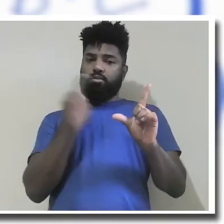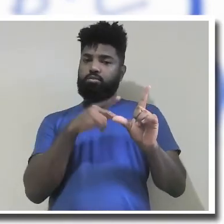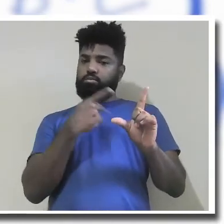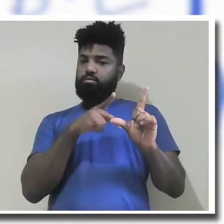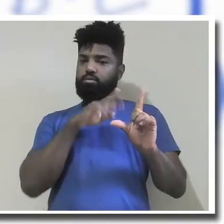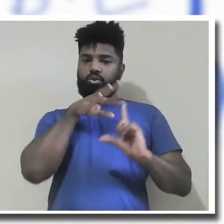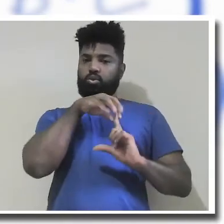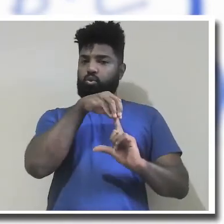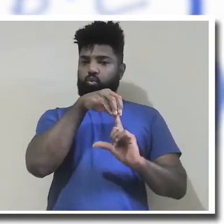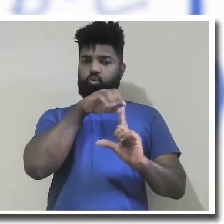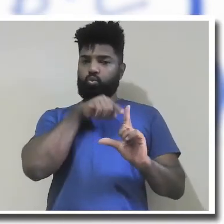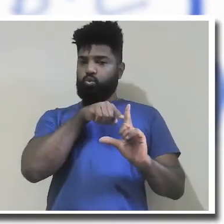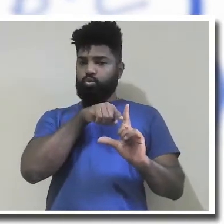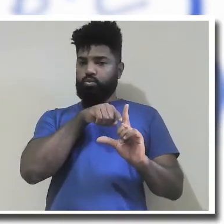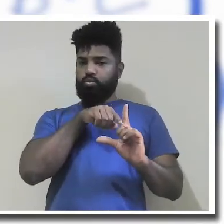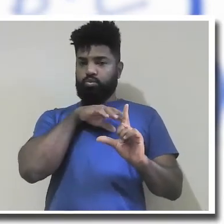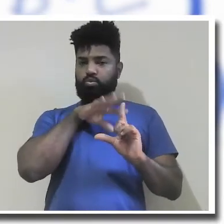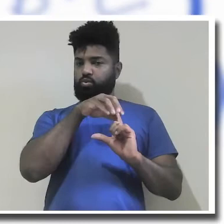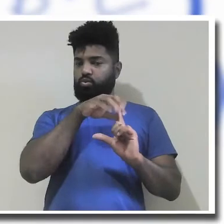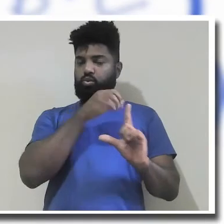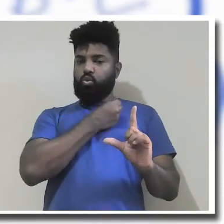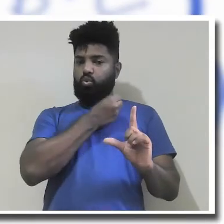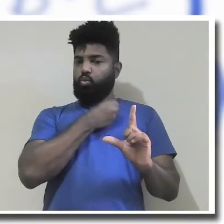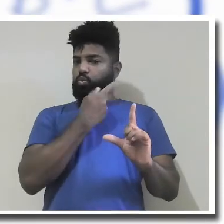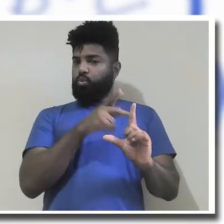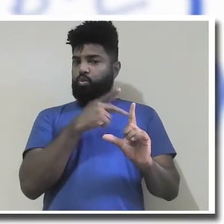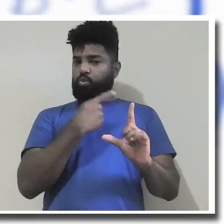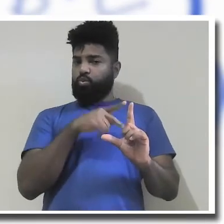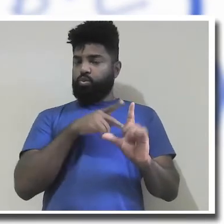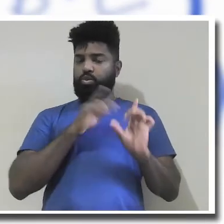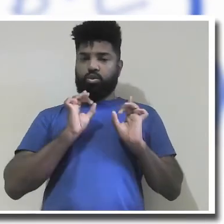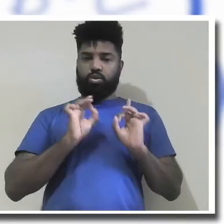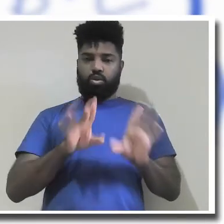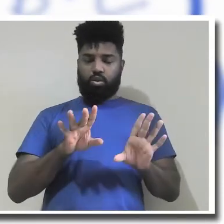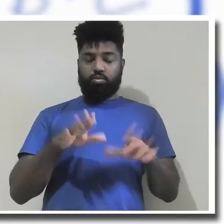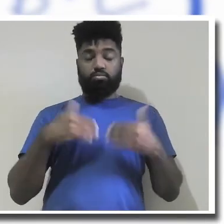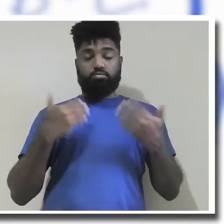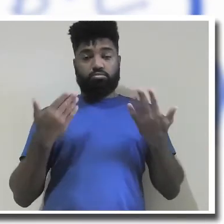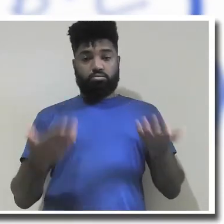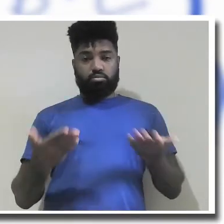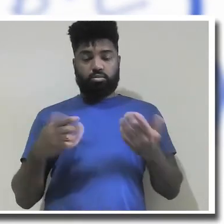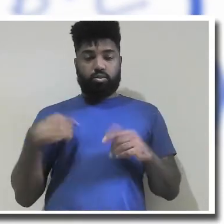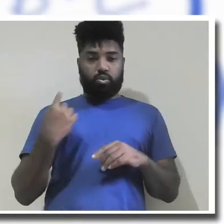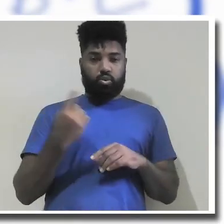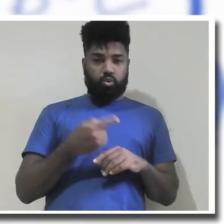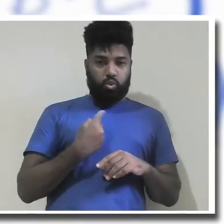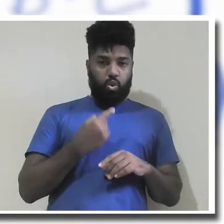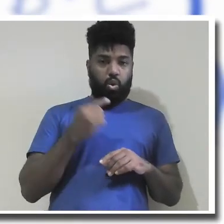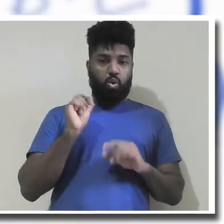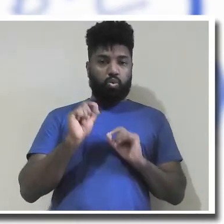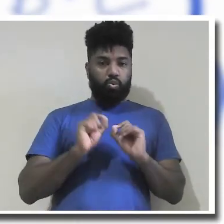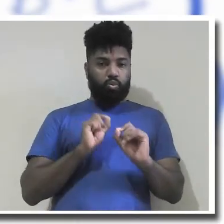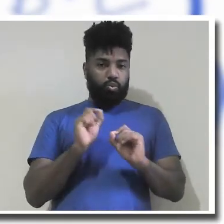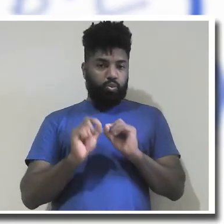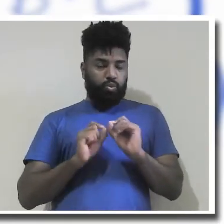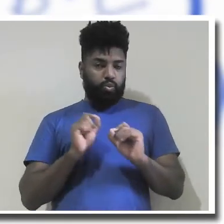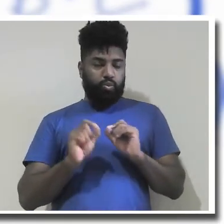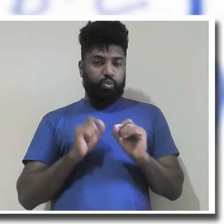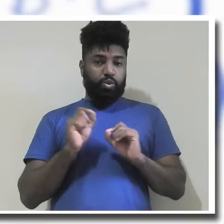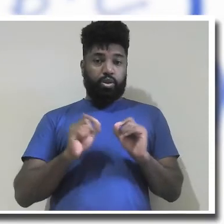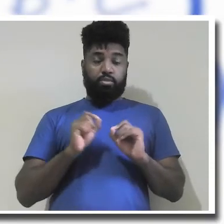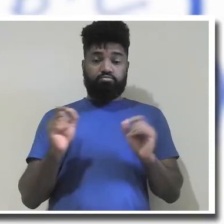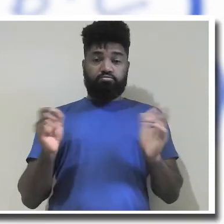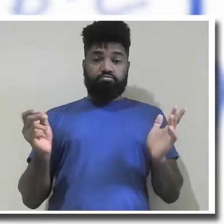Caso ele exista, ele deve ser um único valor. Portanto, chegamos em um